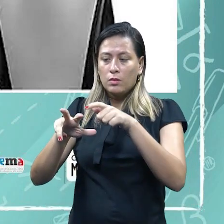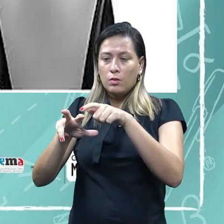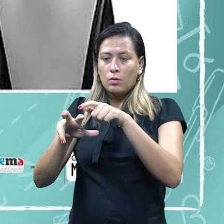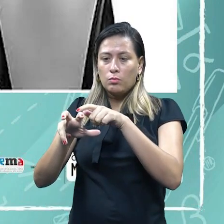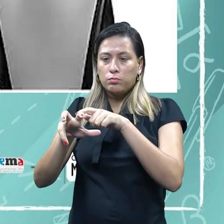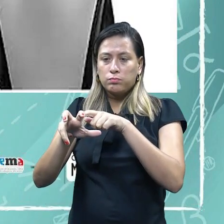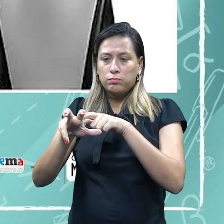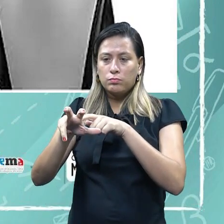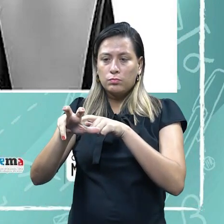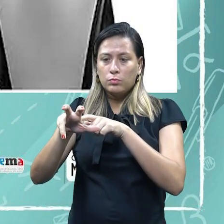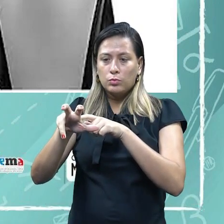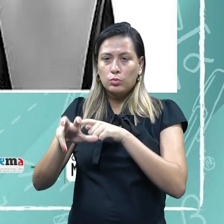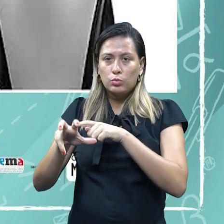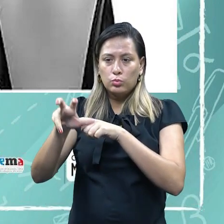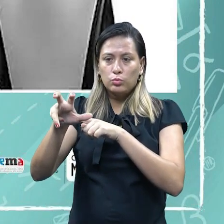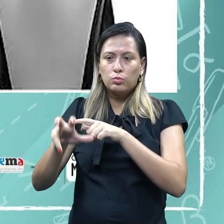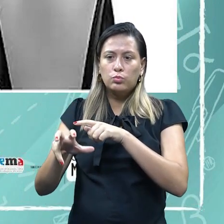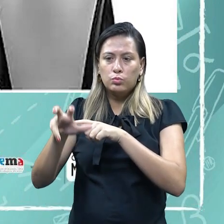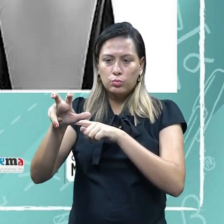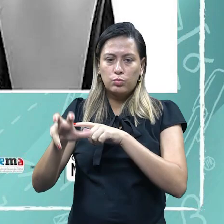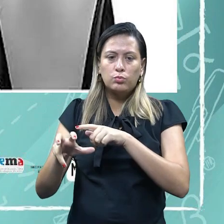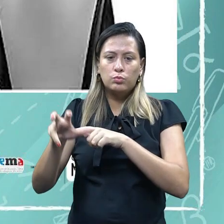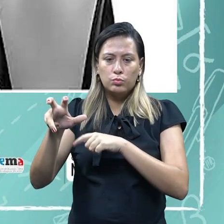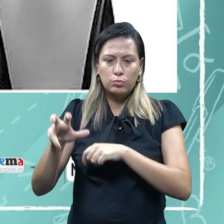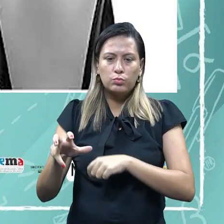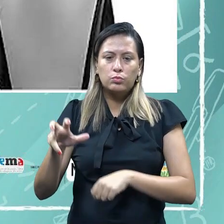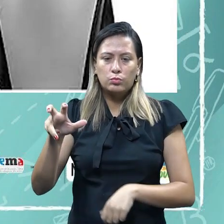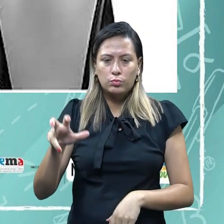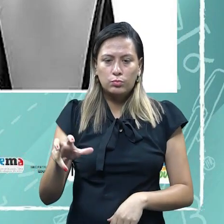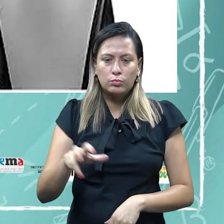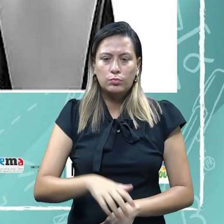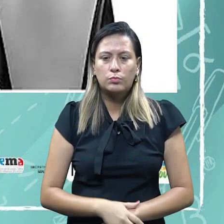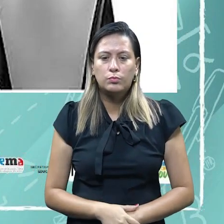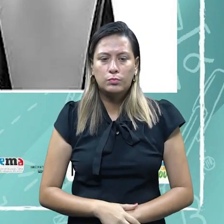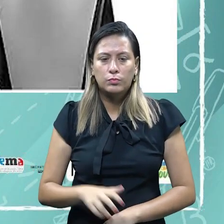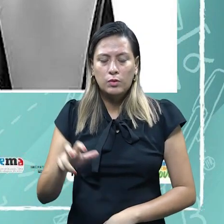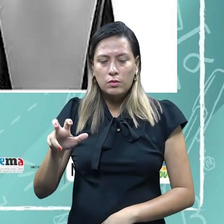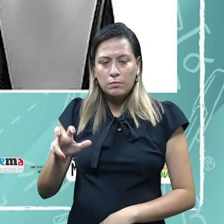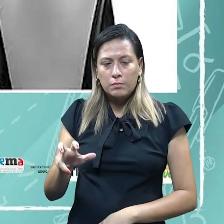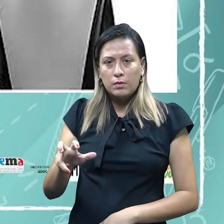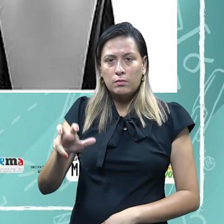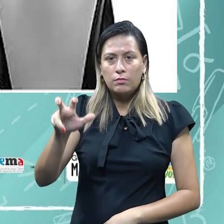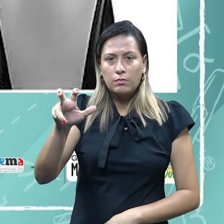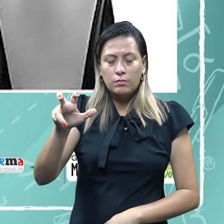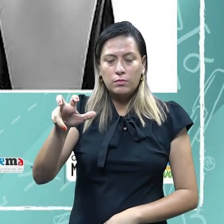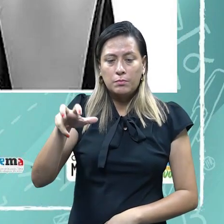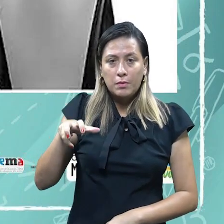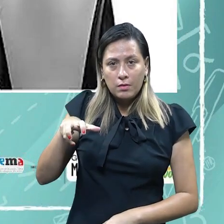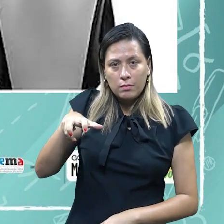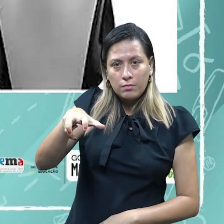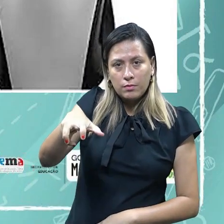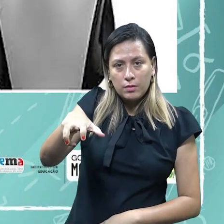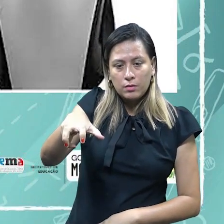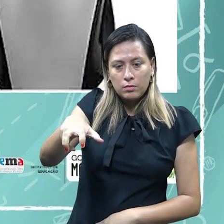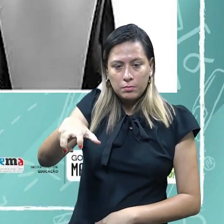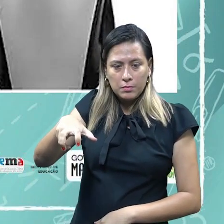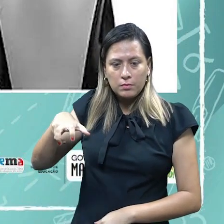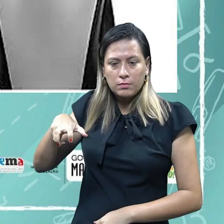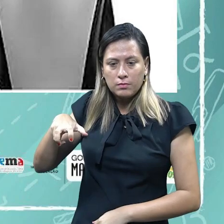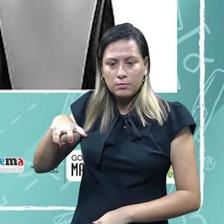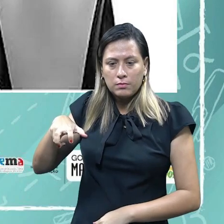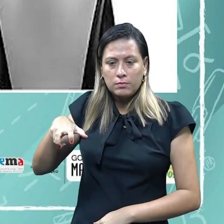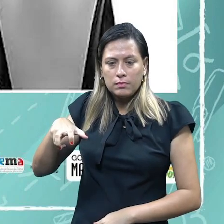da esfera e arrastar o mouse. Para o Zoom Real Time, giramos a esfera para frente ou para